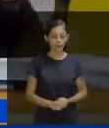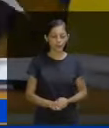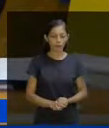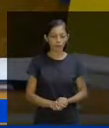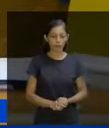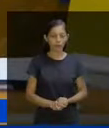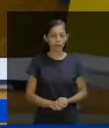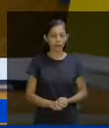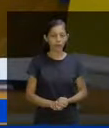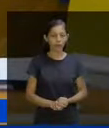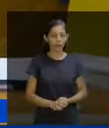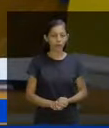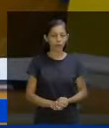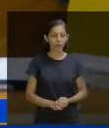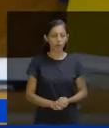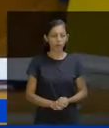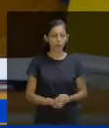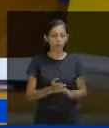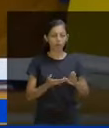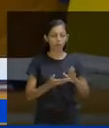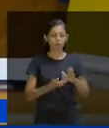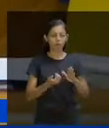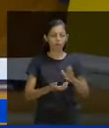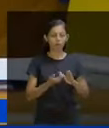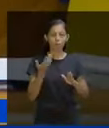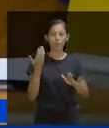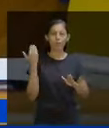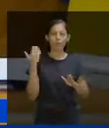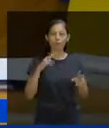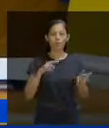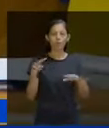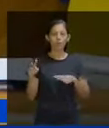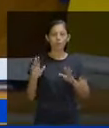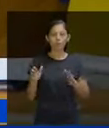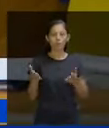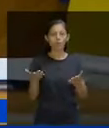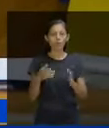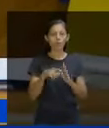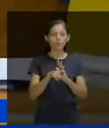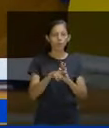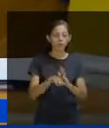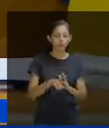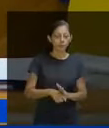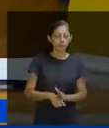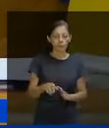São aquelas que eu retirei de pauta na última sessão para fazer uma revisão nos atos.